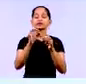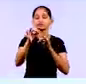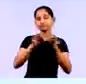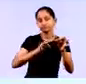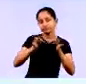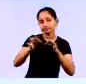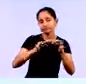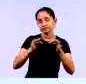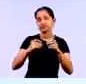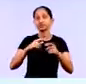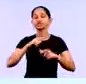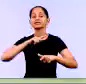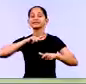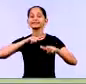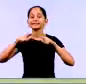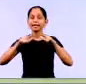vocês.